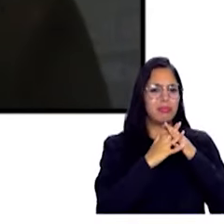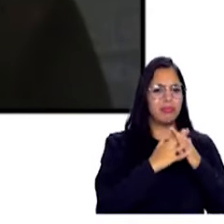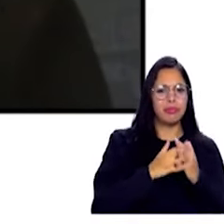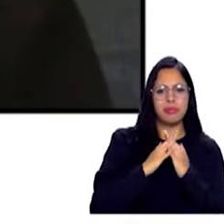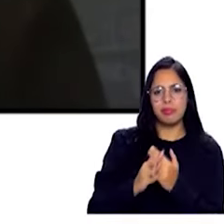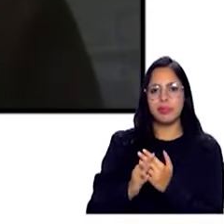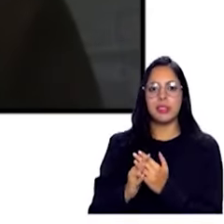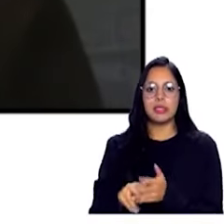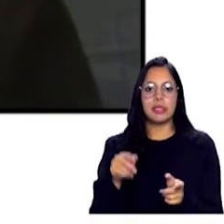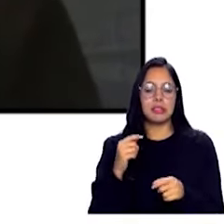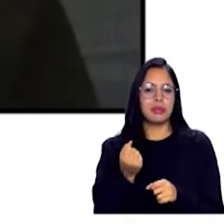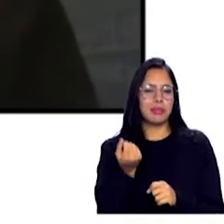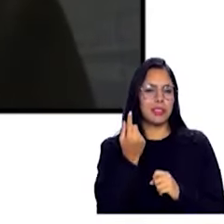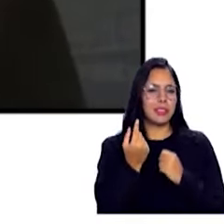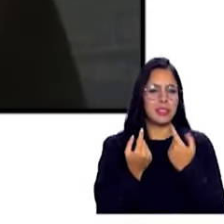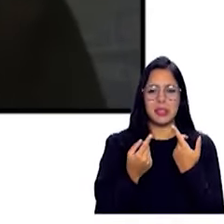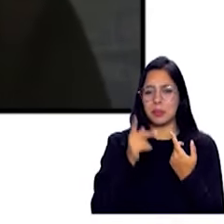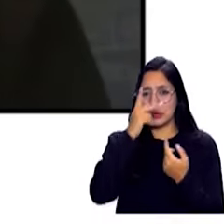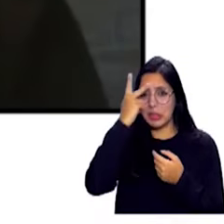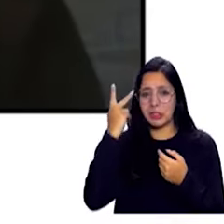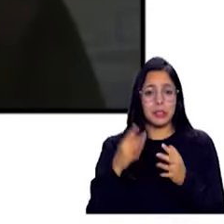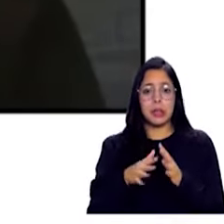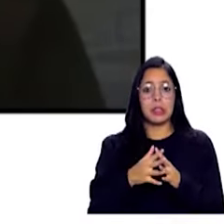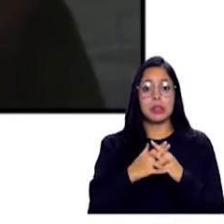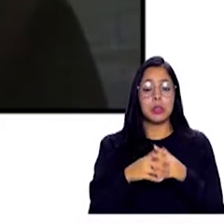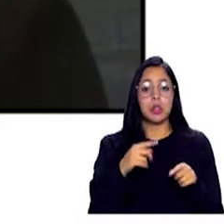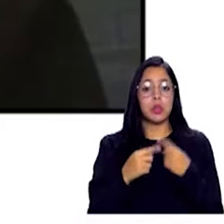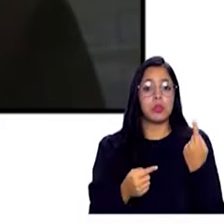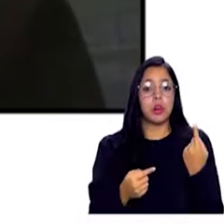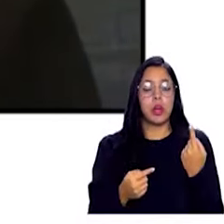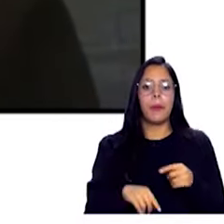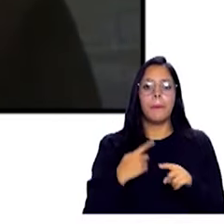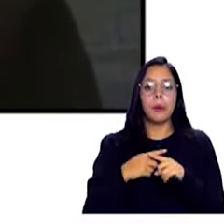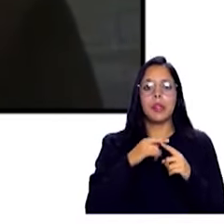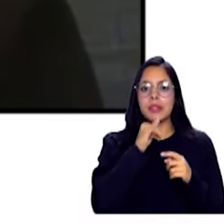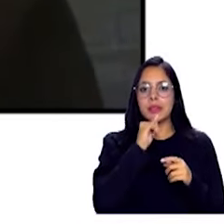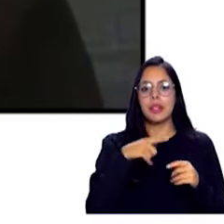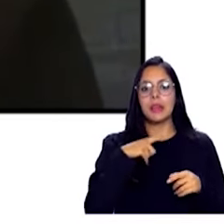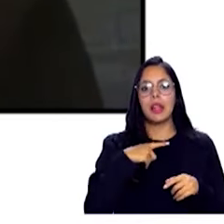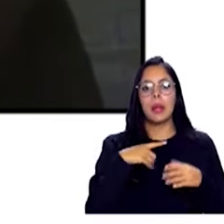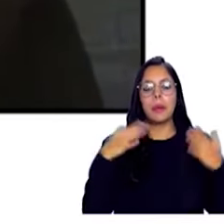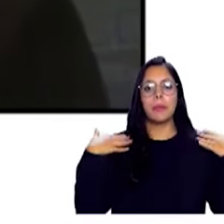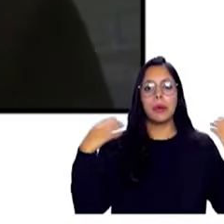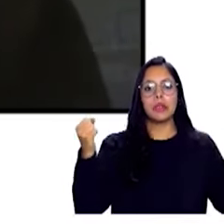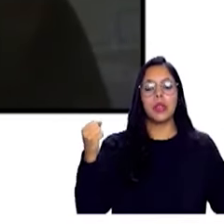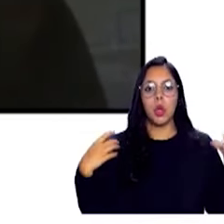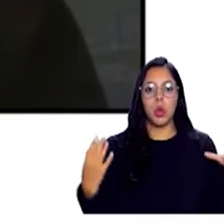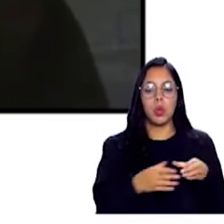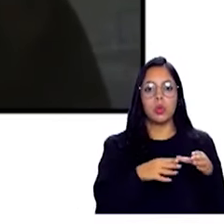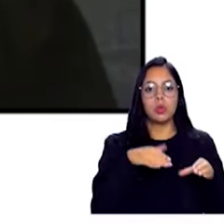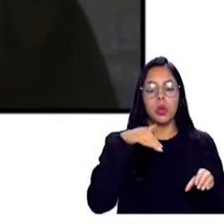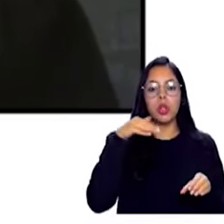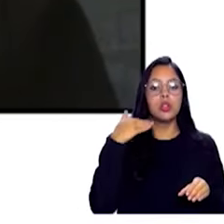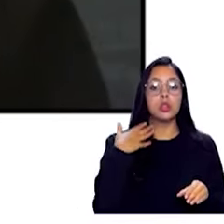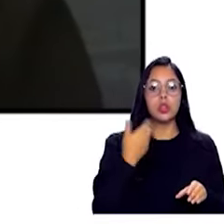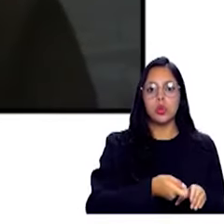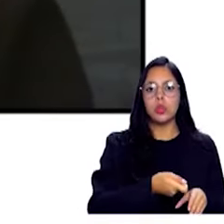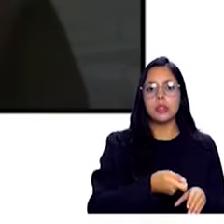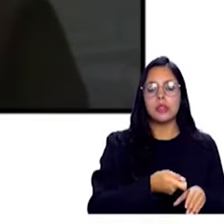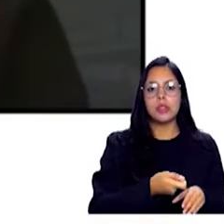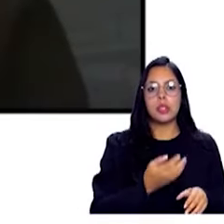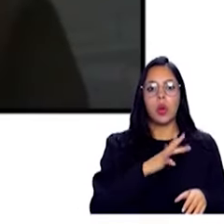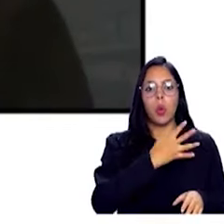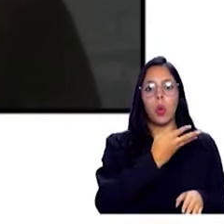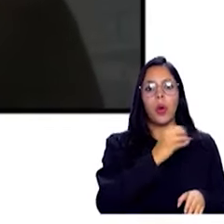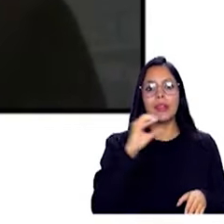tribunal que tem quase 400 magistrados não pode realmente eh eh dificilmente consegue